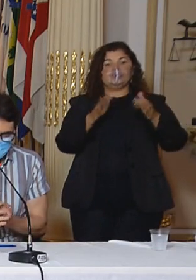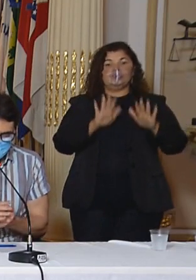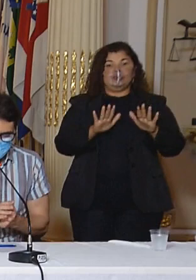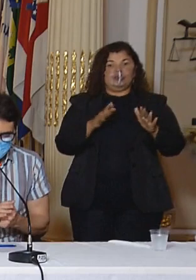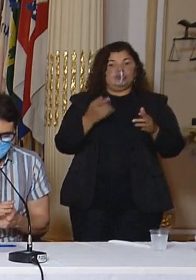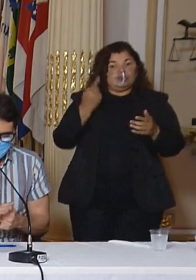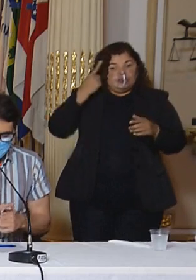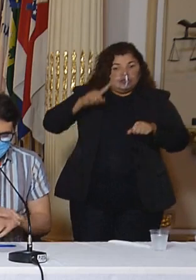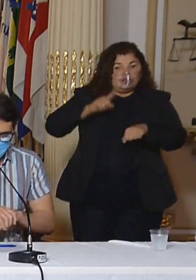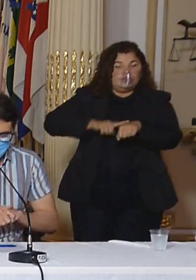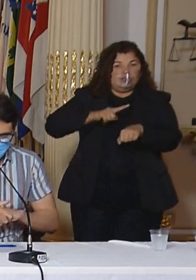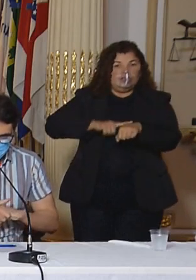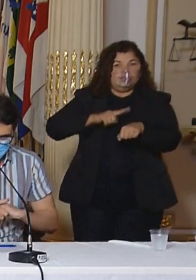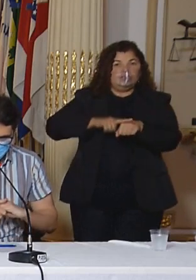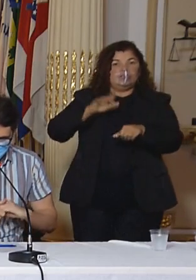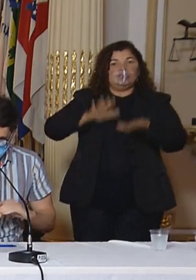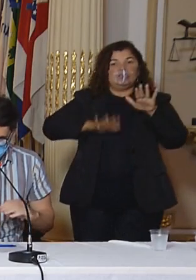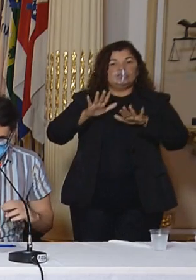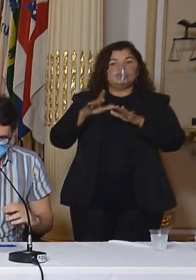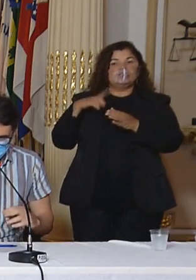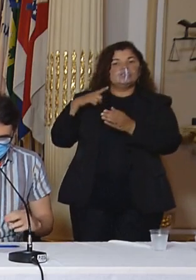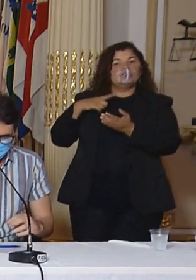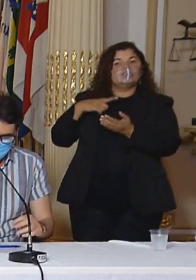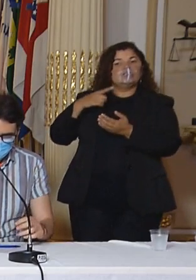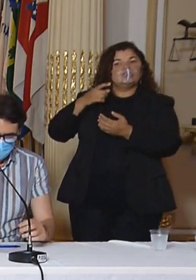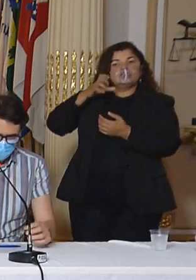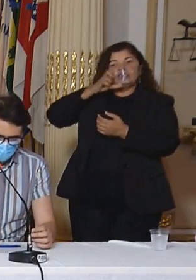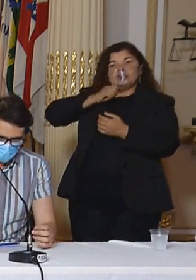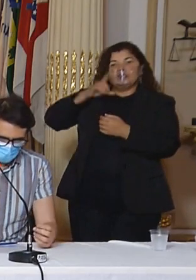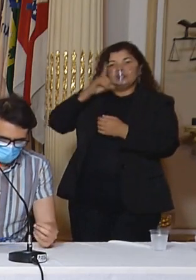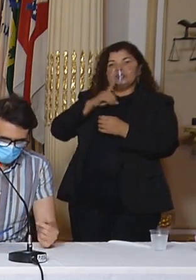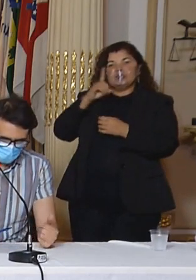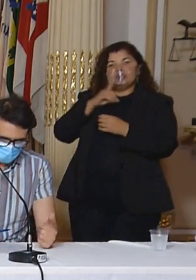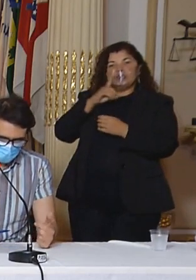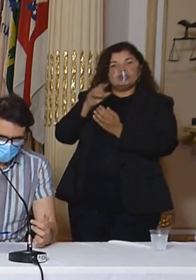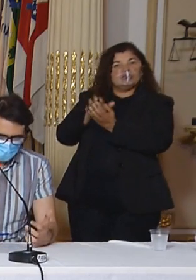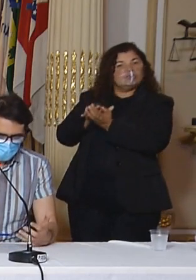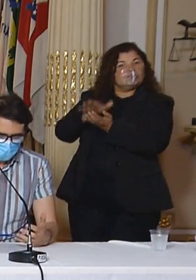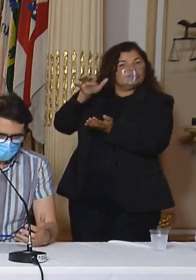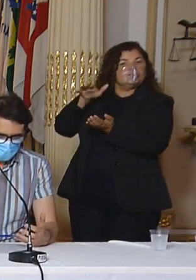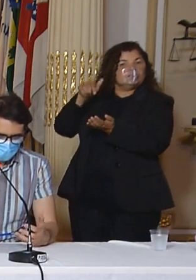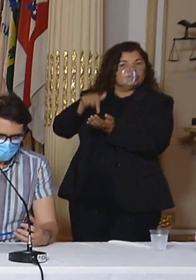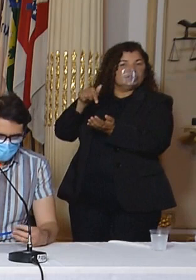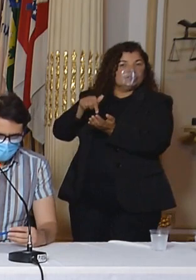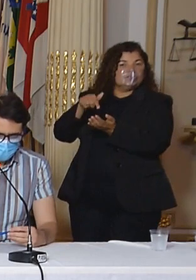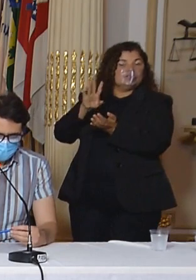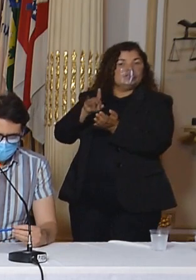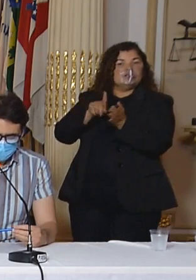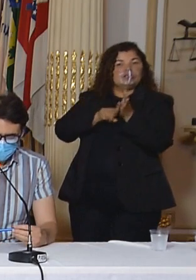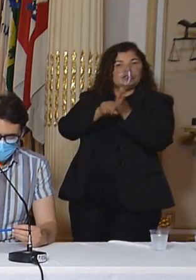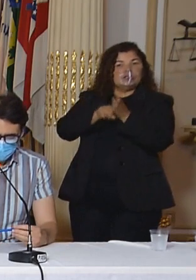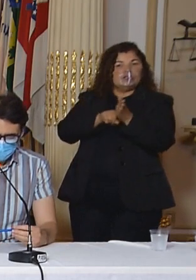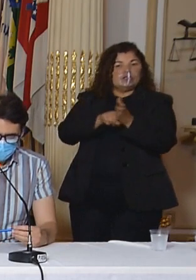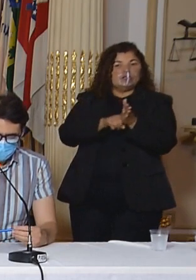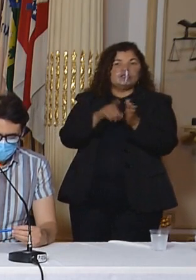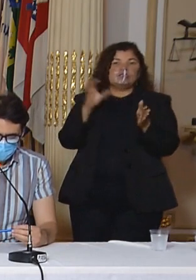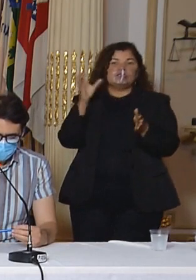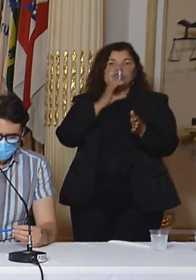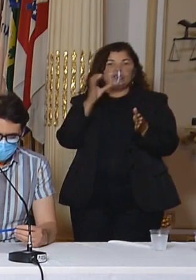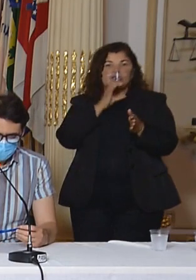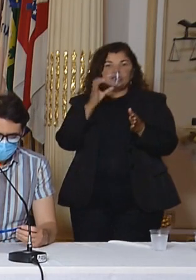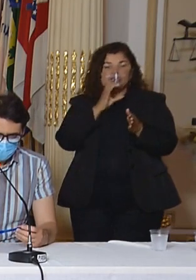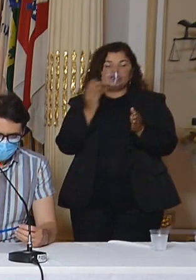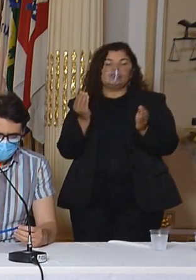um acúmulo do final de semana, em especial de testes rápidos, que são carregados, por vezes, alimentados